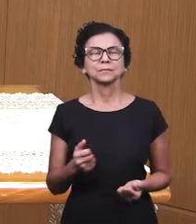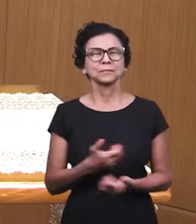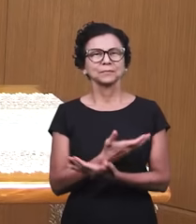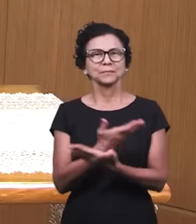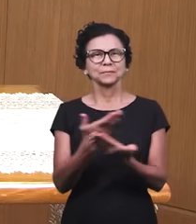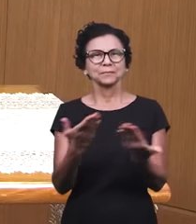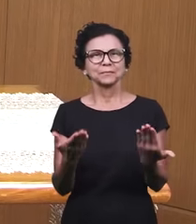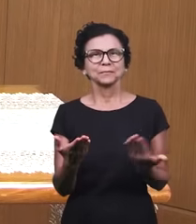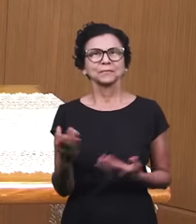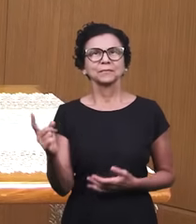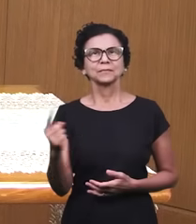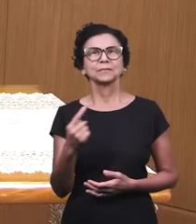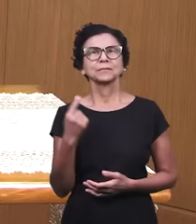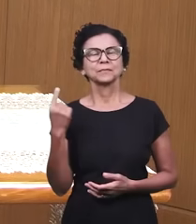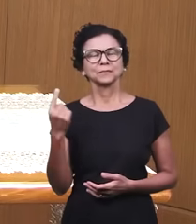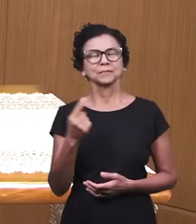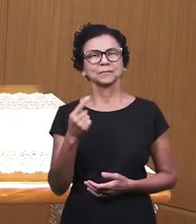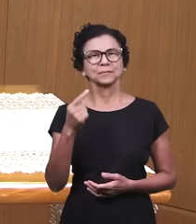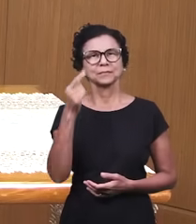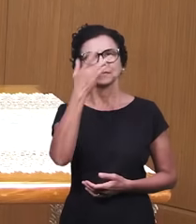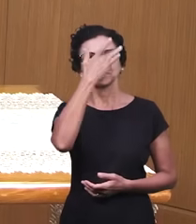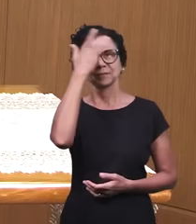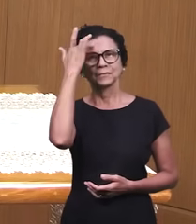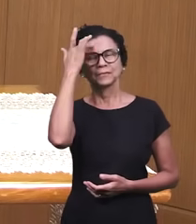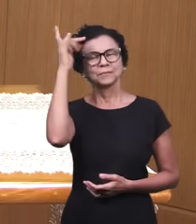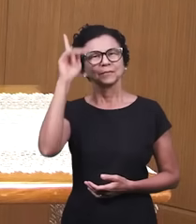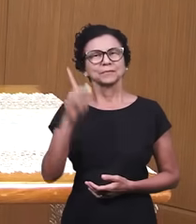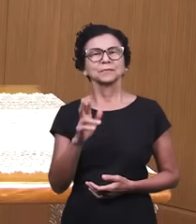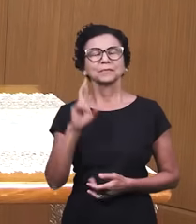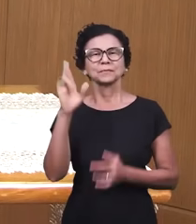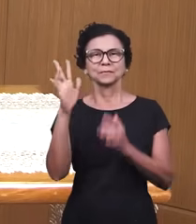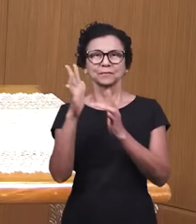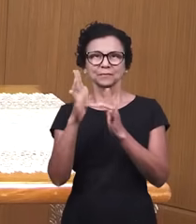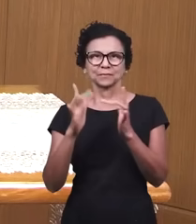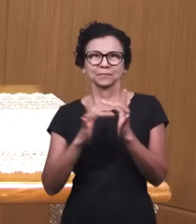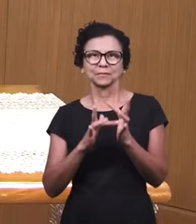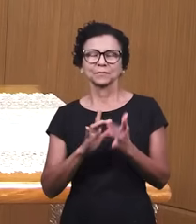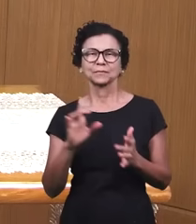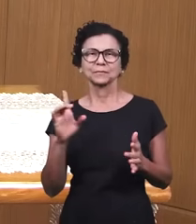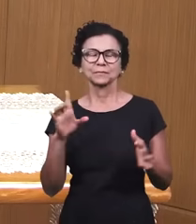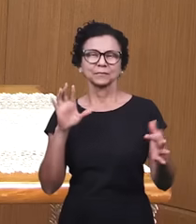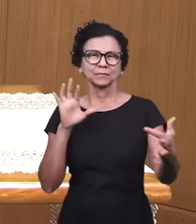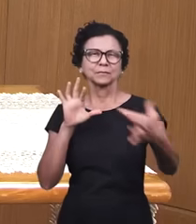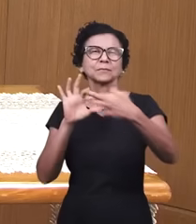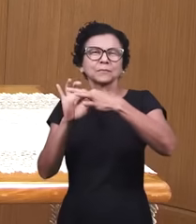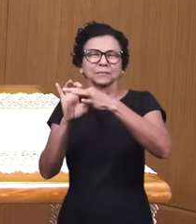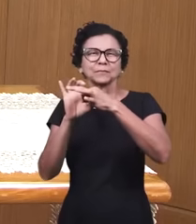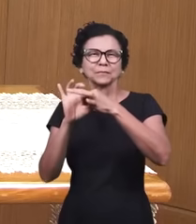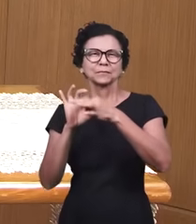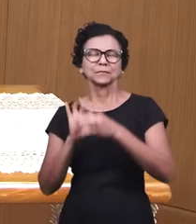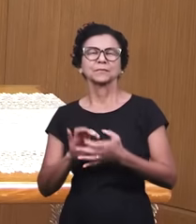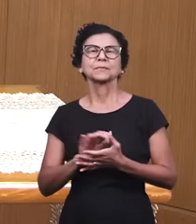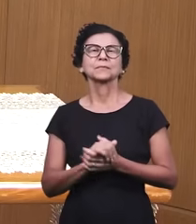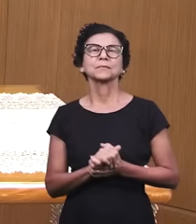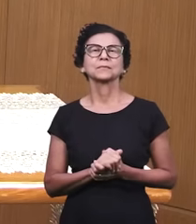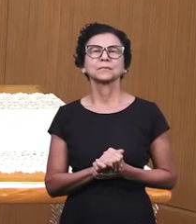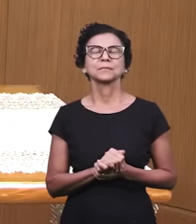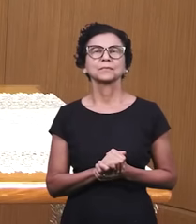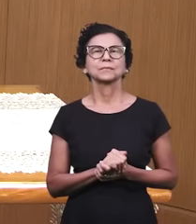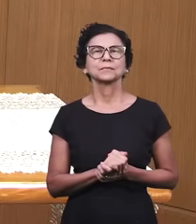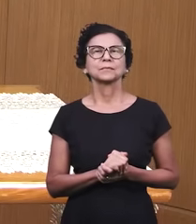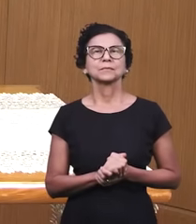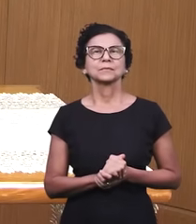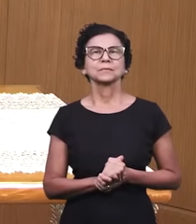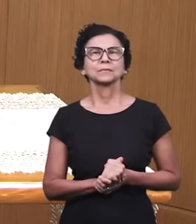Nós saudamos a todos com a paz do Senhor Jesus. Todos aqueles que estão conectados conosco nas nossas